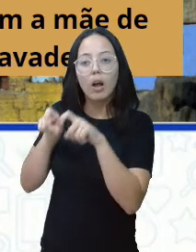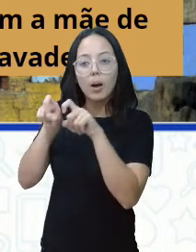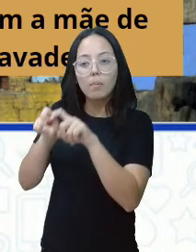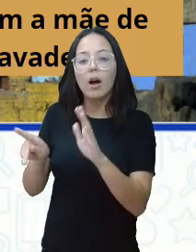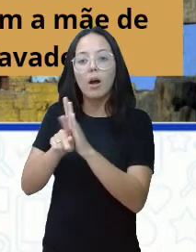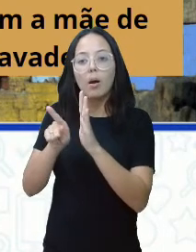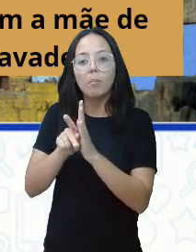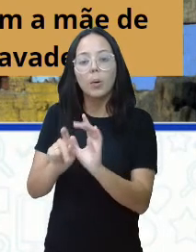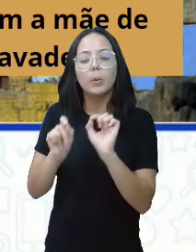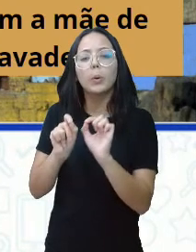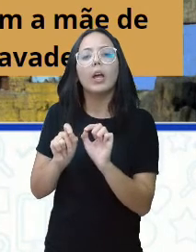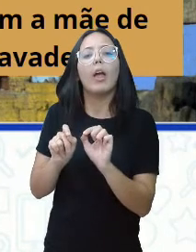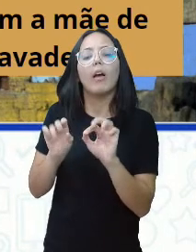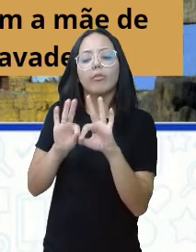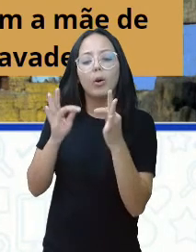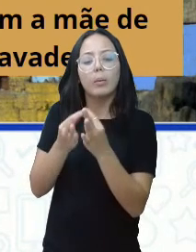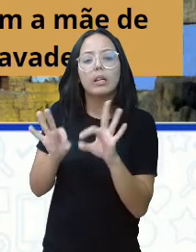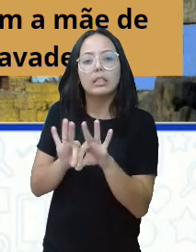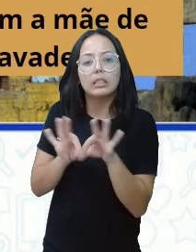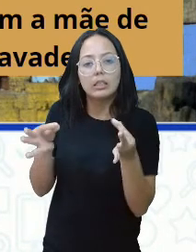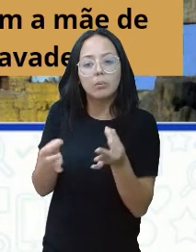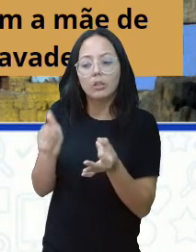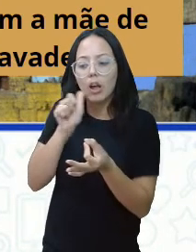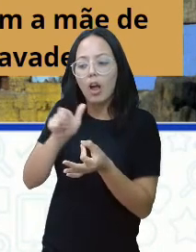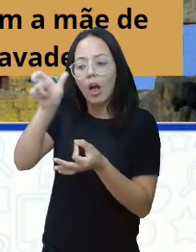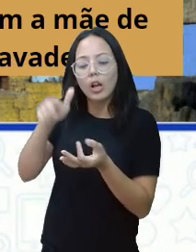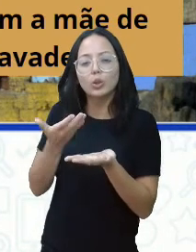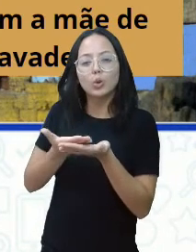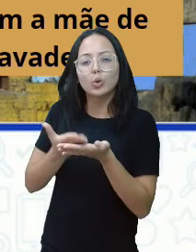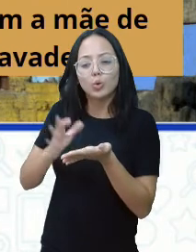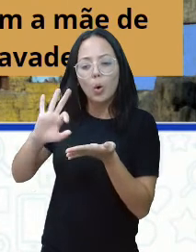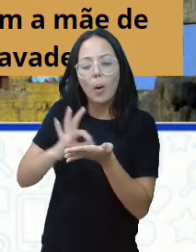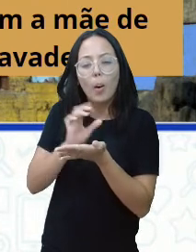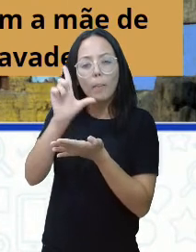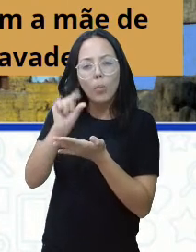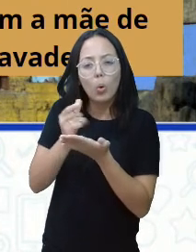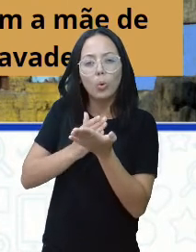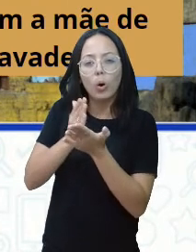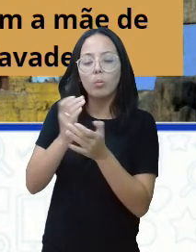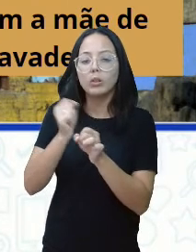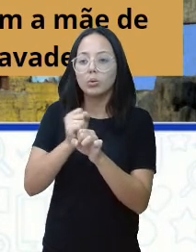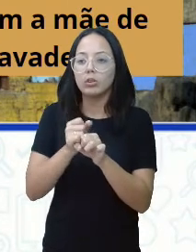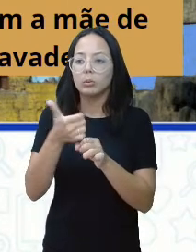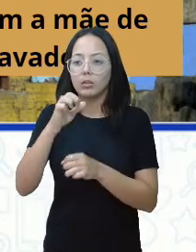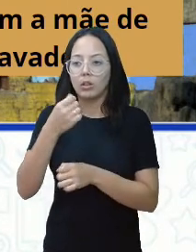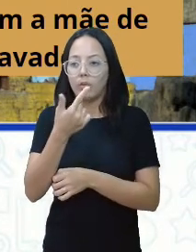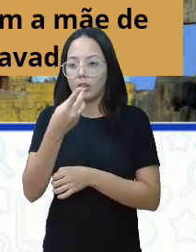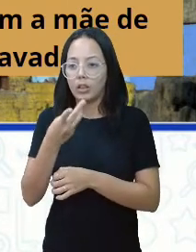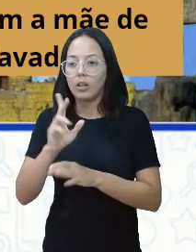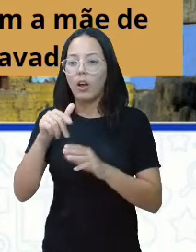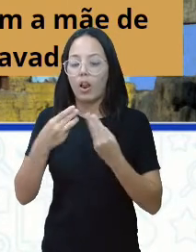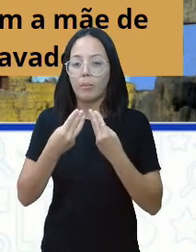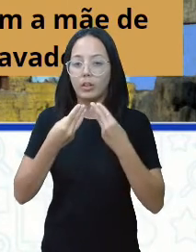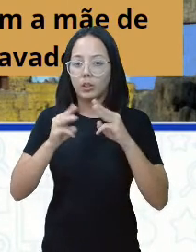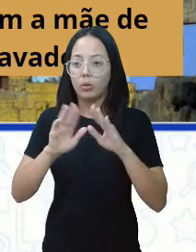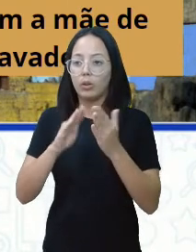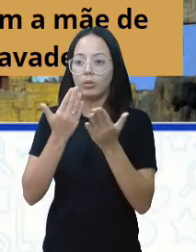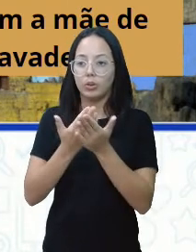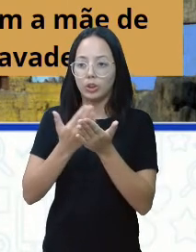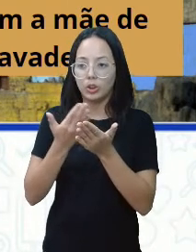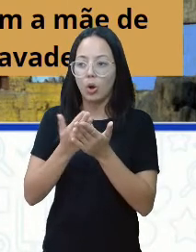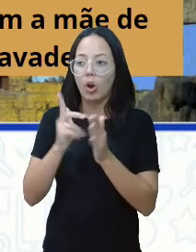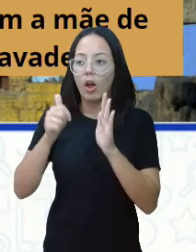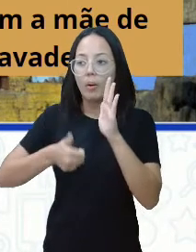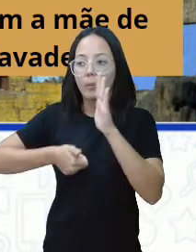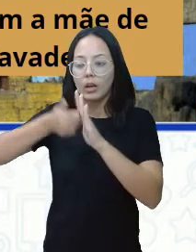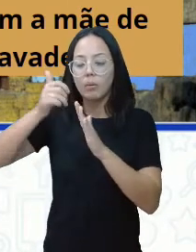família muito humilde, a autora estudou pouco. No início de 1923, foi matriculada no Colégio Allan Kardec, que é a